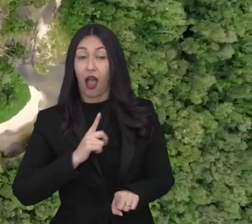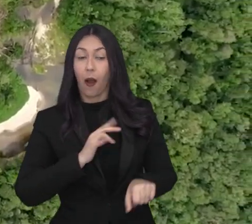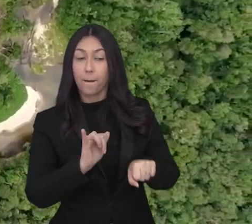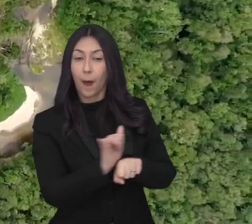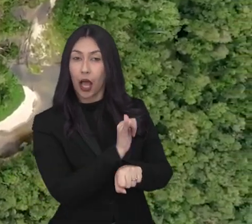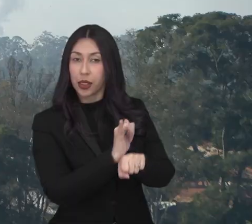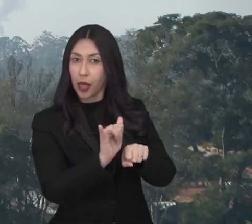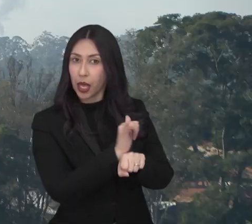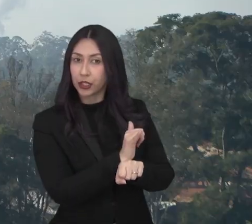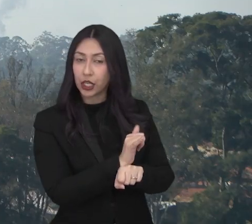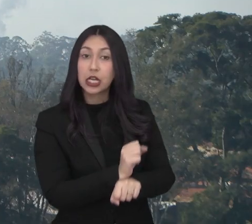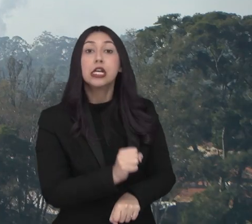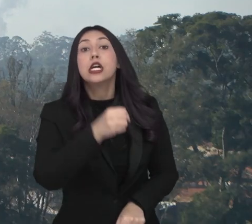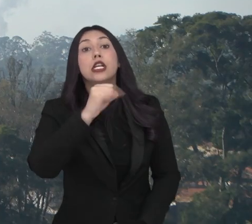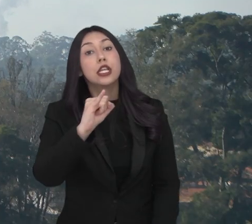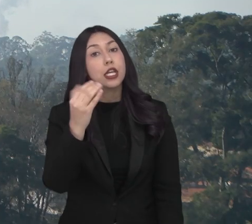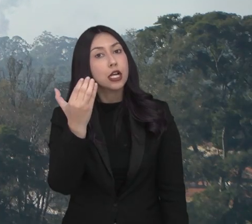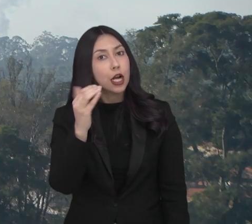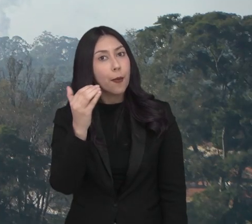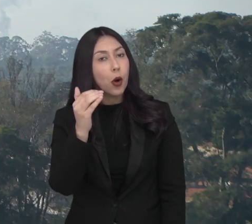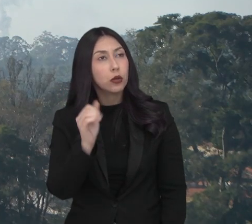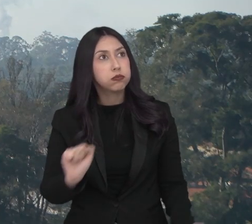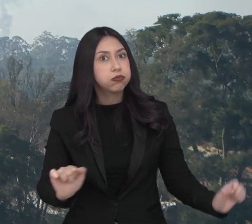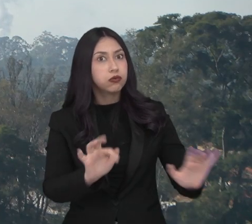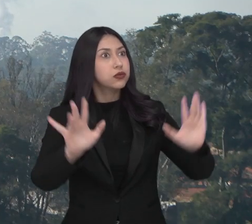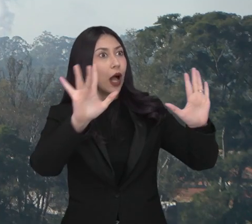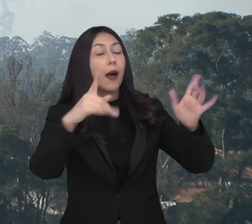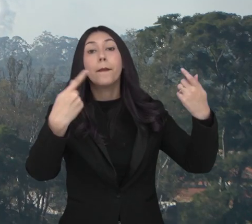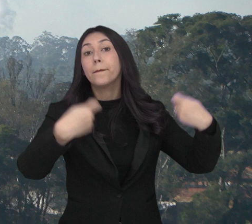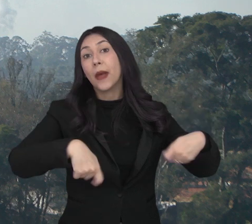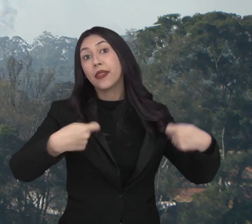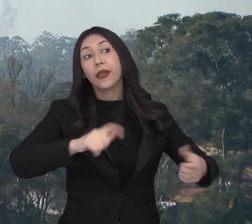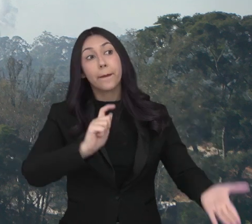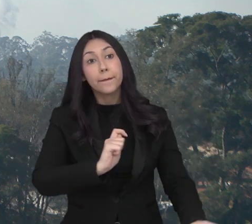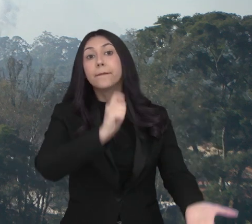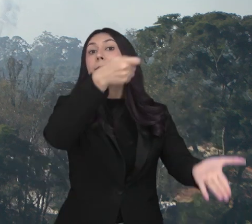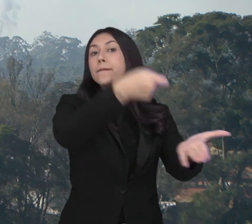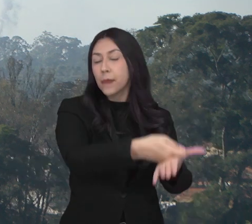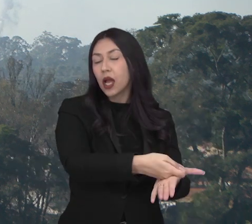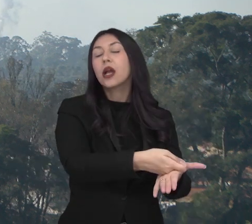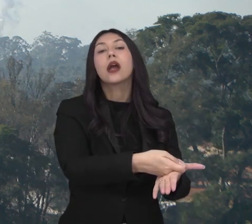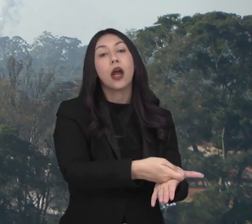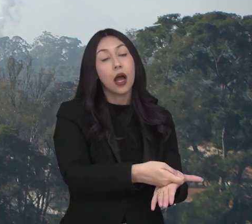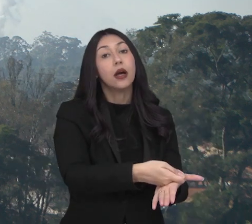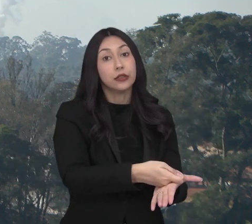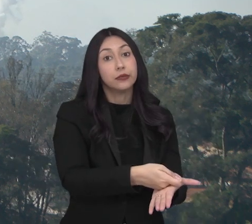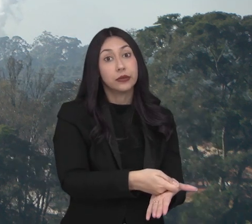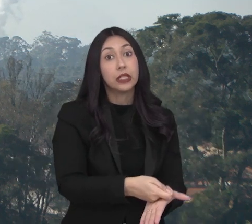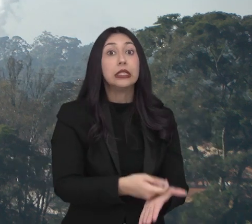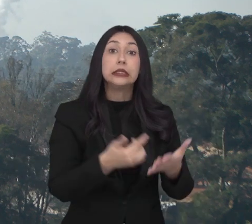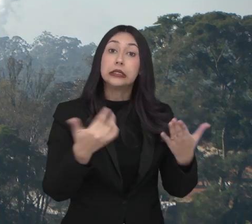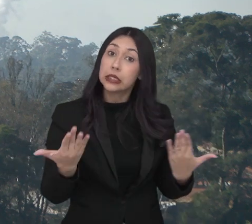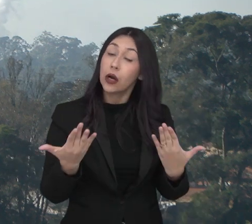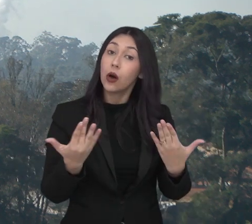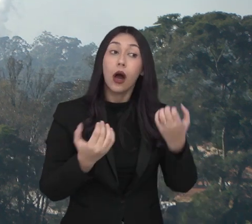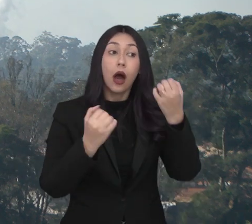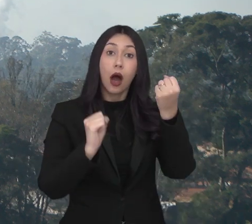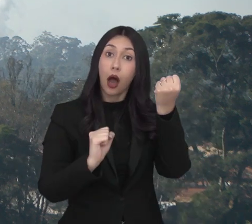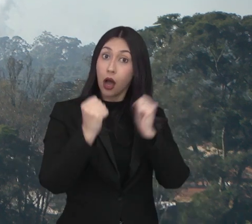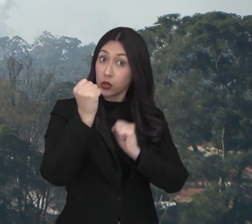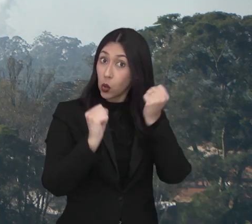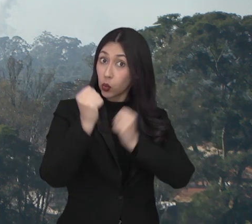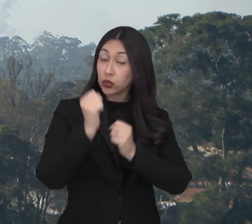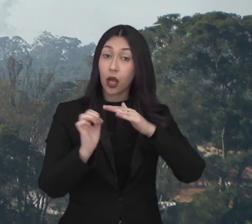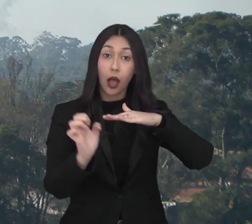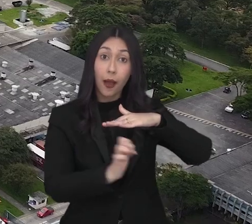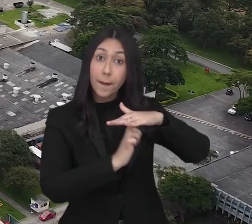de carbono. O sistema permite que empresas que não atingirem metas para a redução das emissões de gases que provocam o